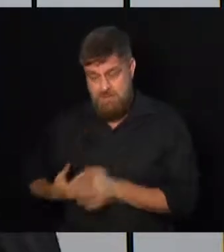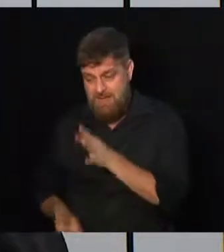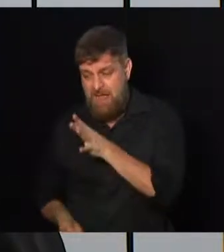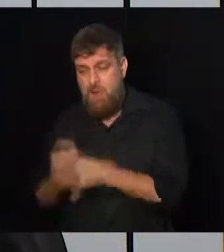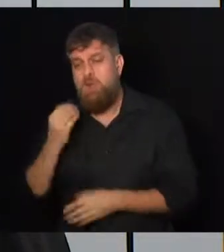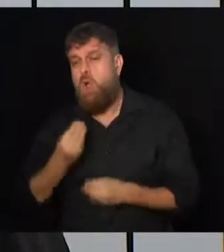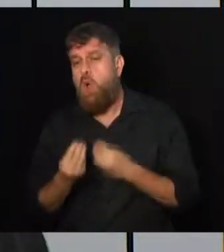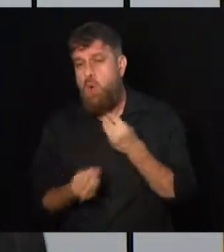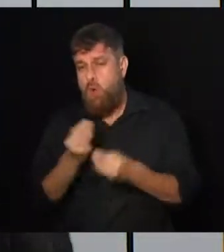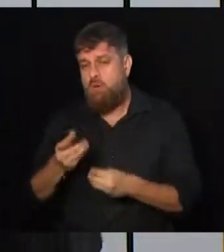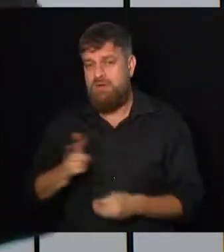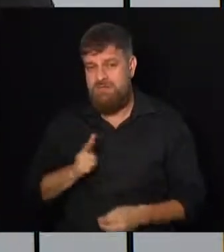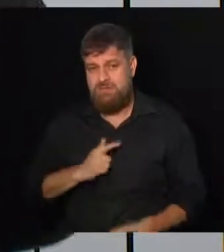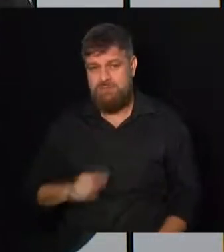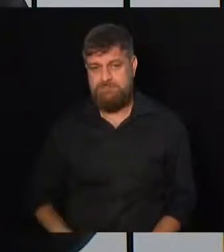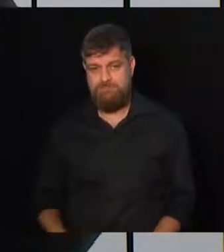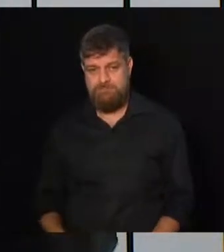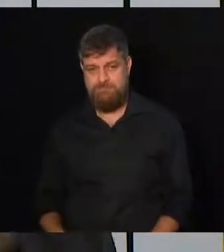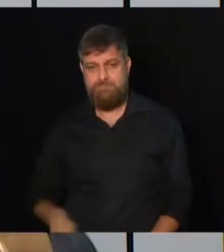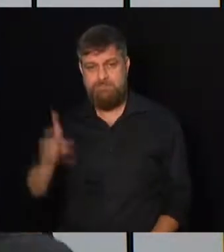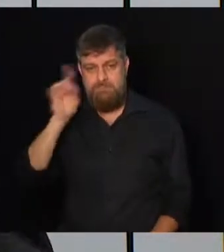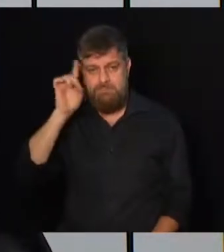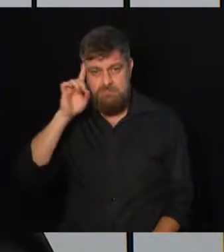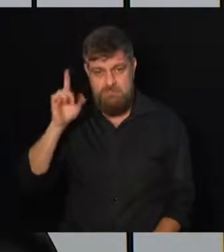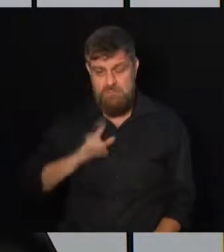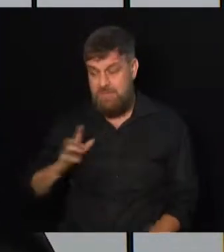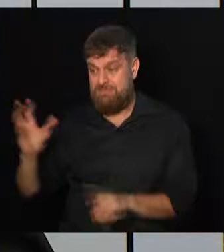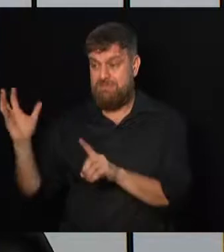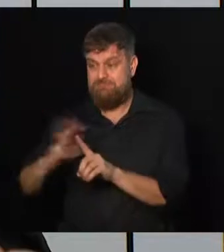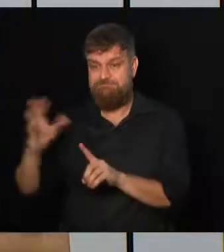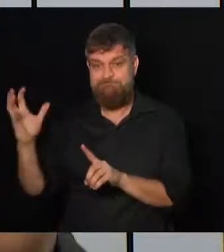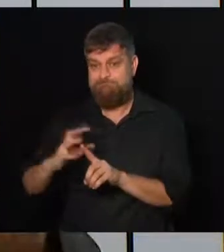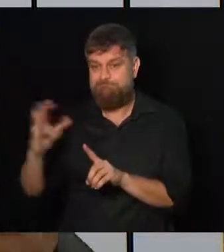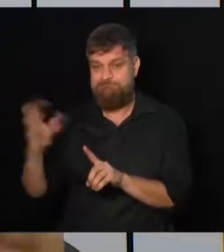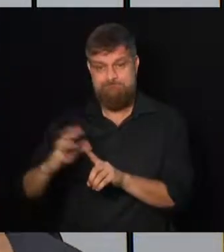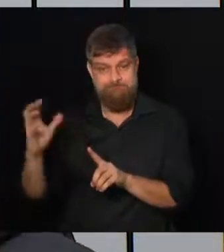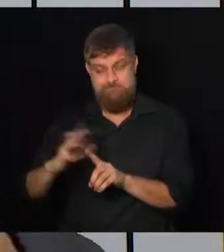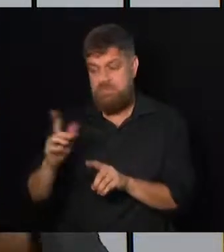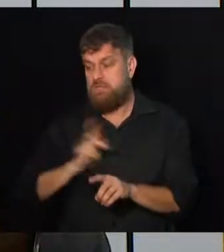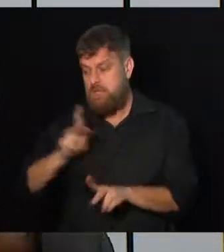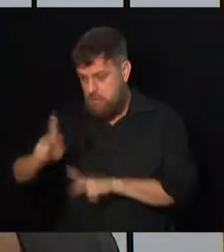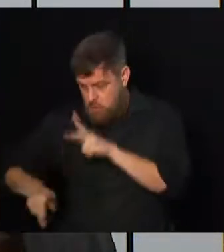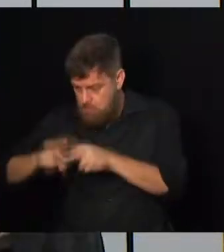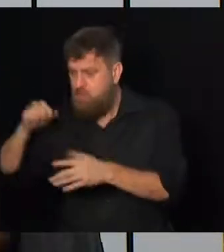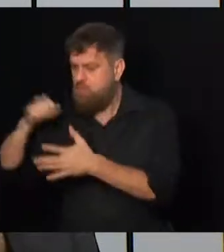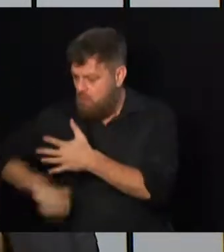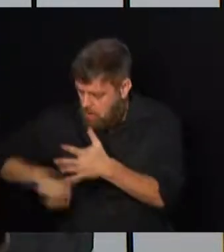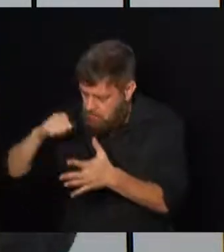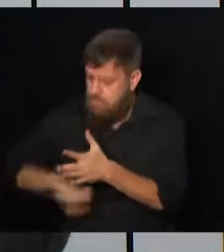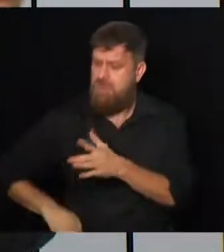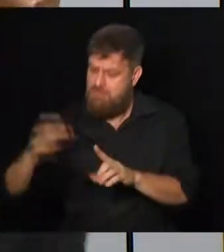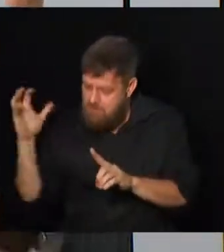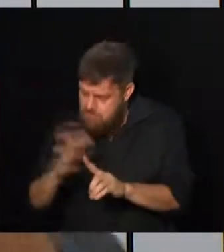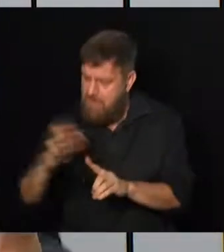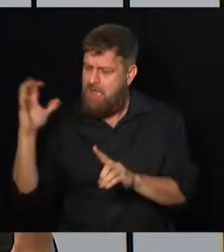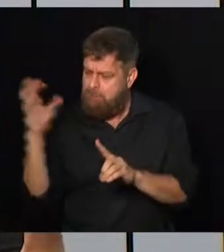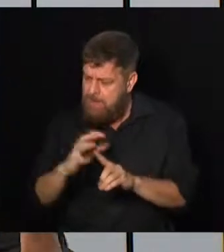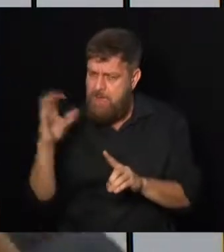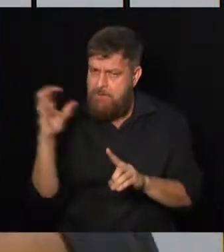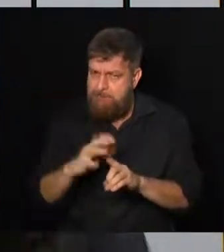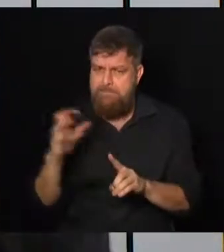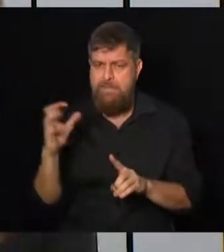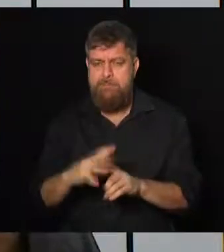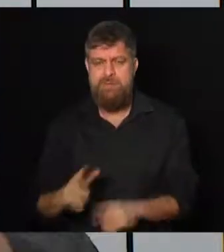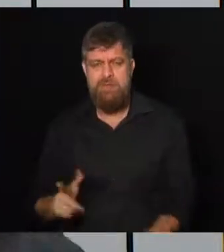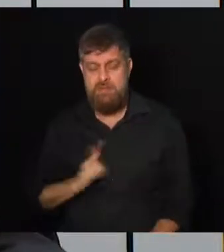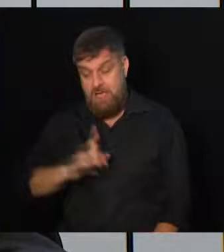a partir do momento que é o que a gente chama no dia a dia de pressão. Ou seja, tem que estar ali reivindicando aquilo que não é a favor do Estado.